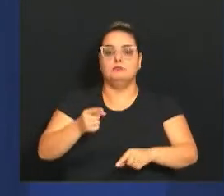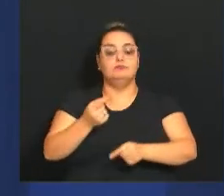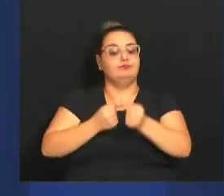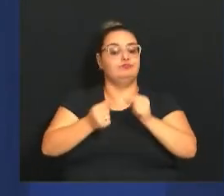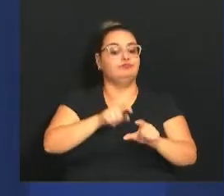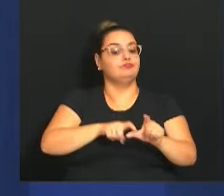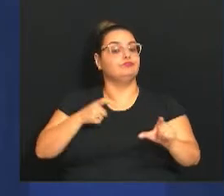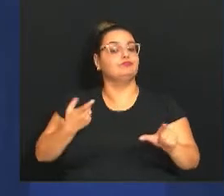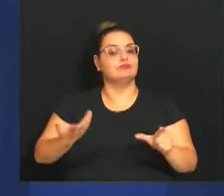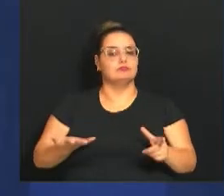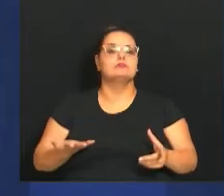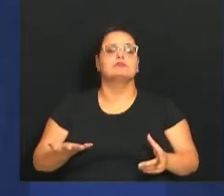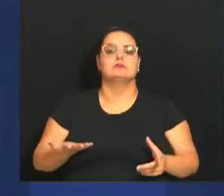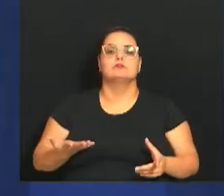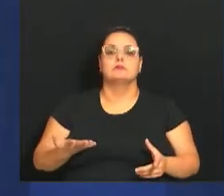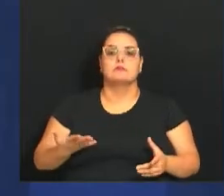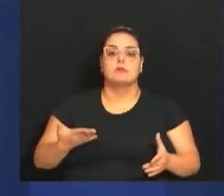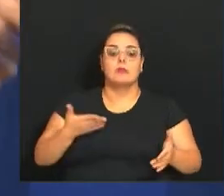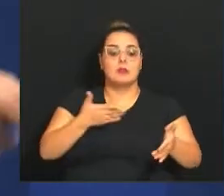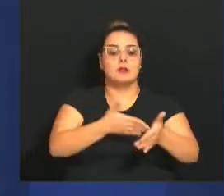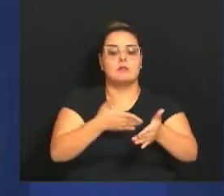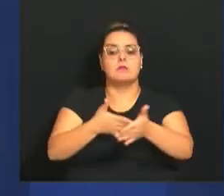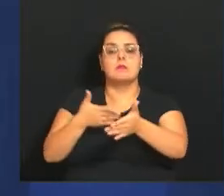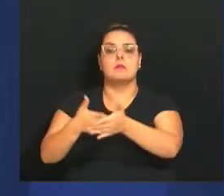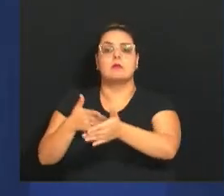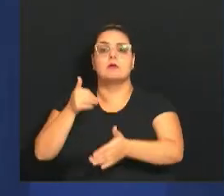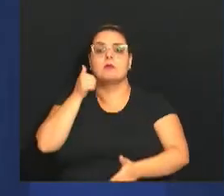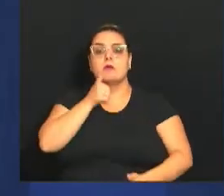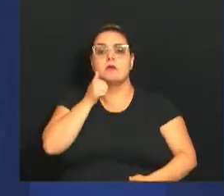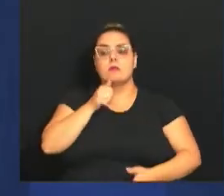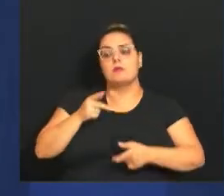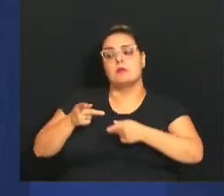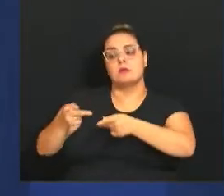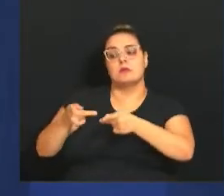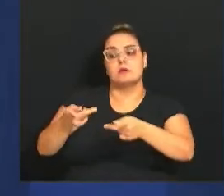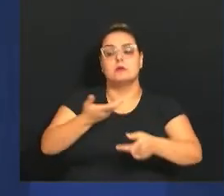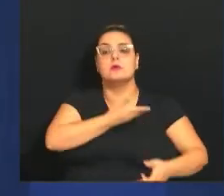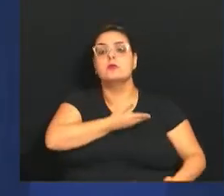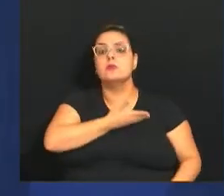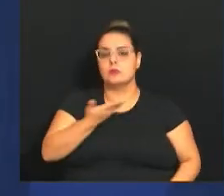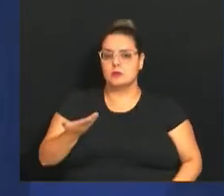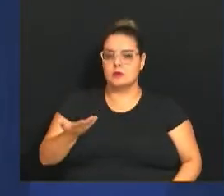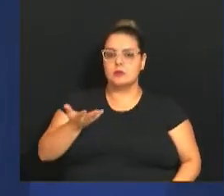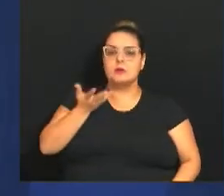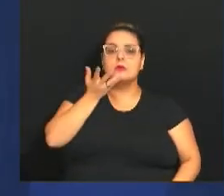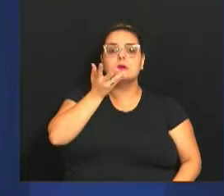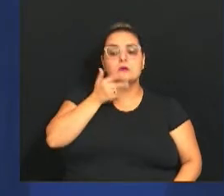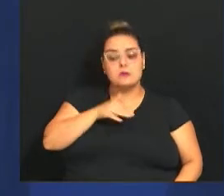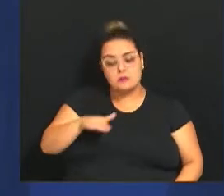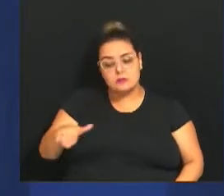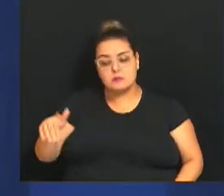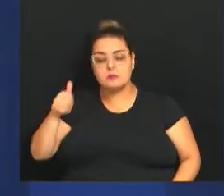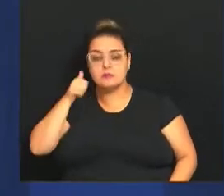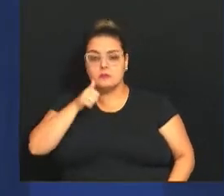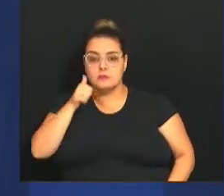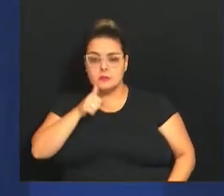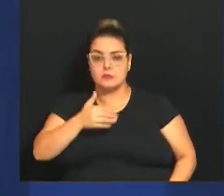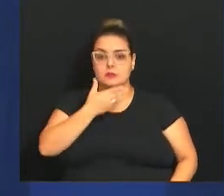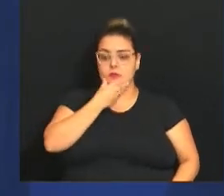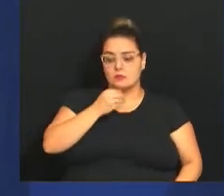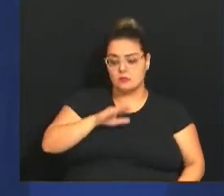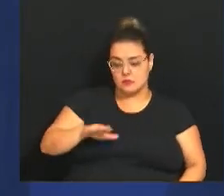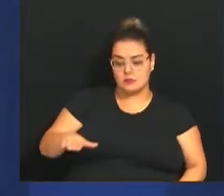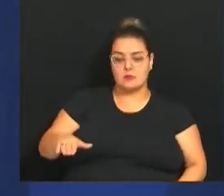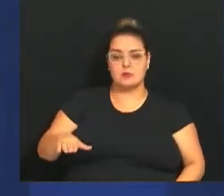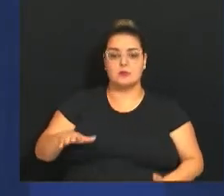você restringir que a mulher saia de casa para visitar os amigos. E aí as crianças, né, meninos e meninas em idade escolar,